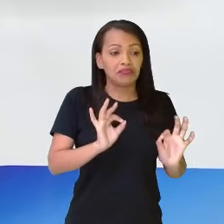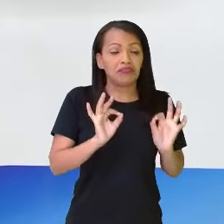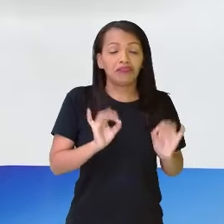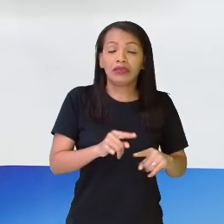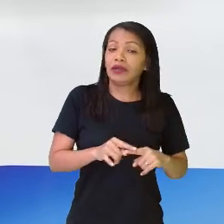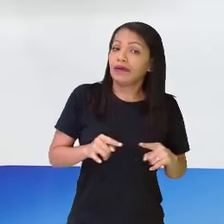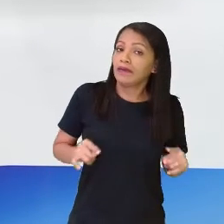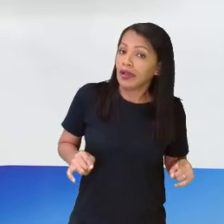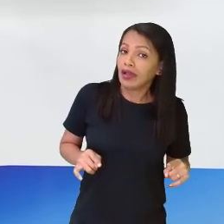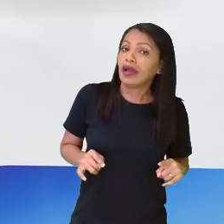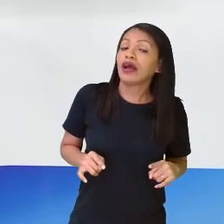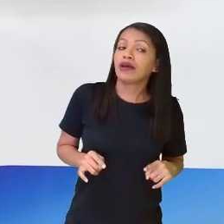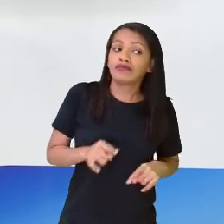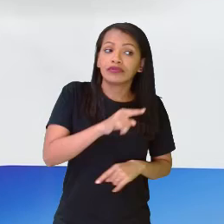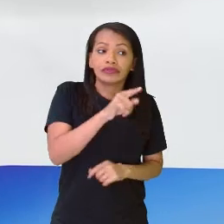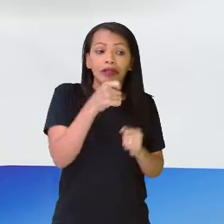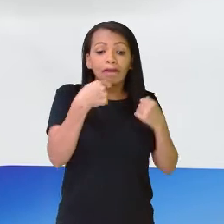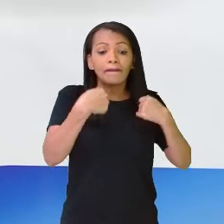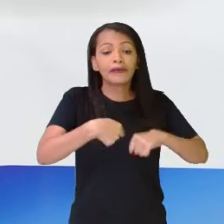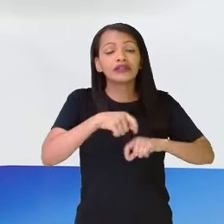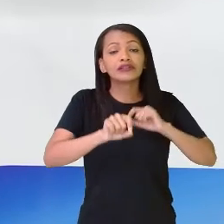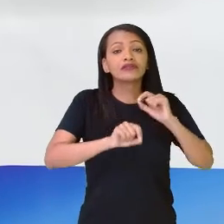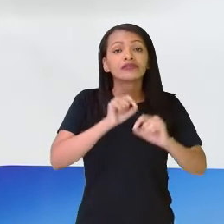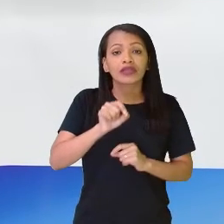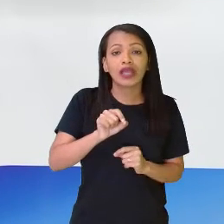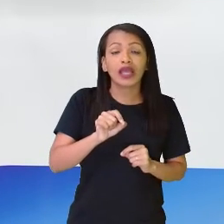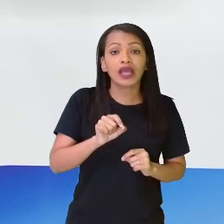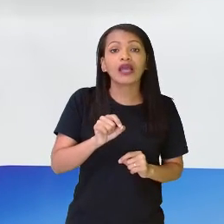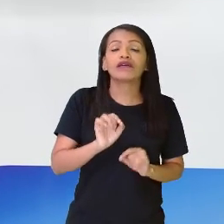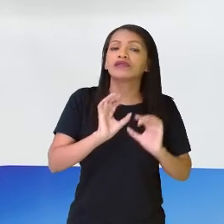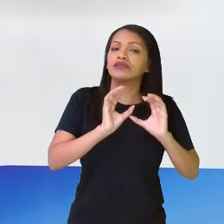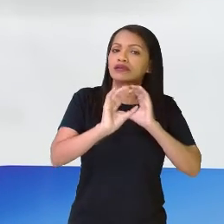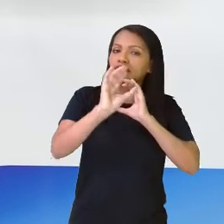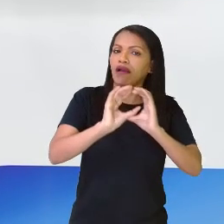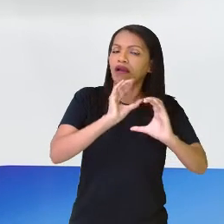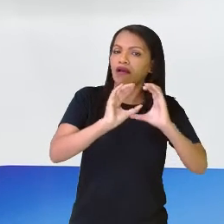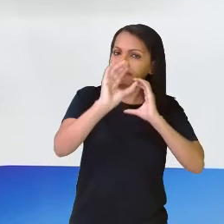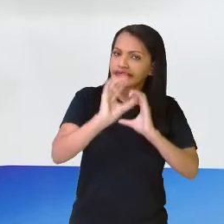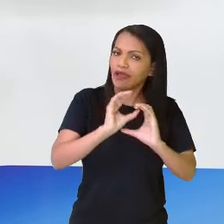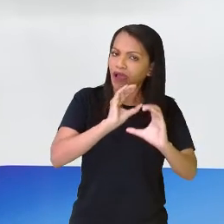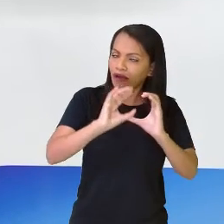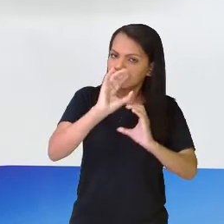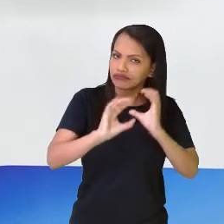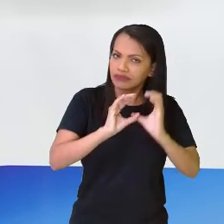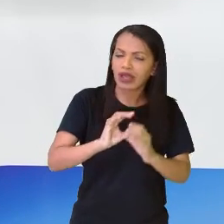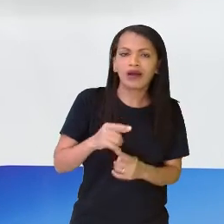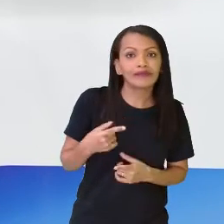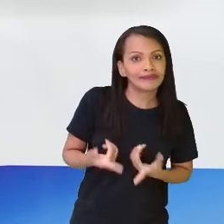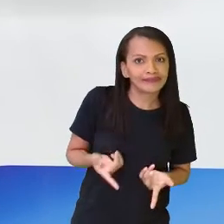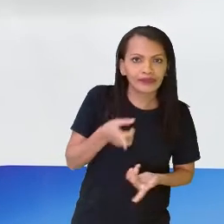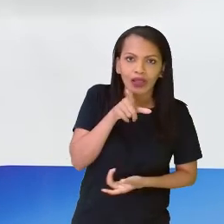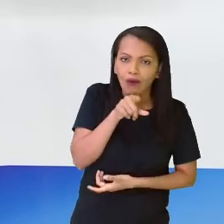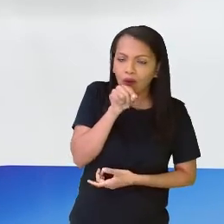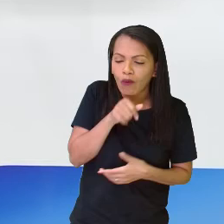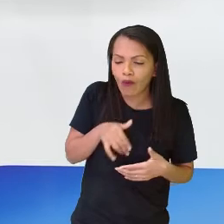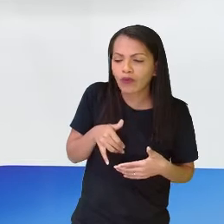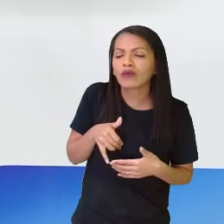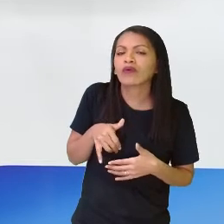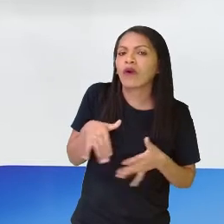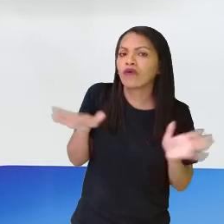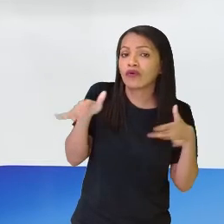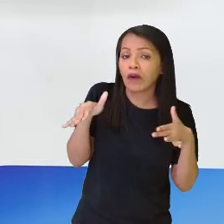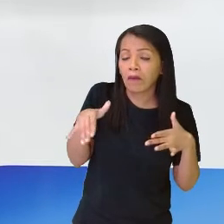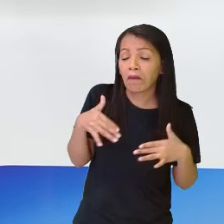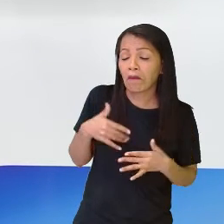mas ela coloca uma condição. Ela diz assim, você vai ser tudo isso, mas você tem que cantar. O corvo, ali querendo mostrar que era o